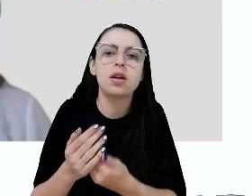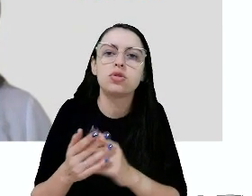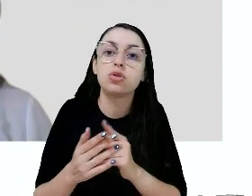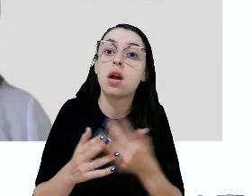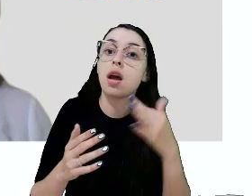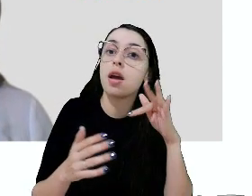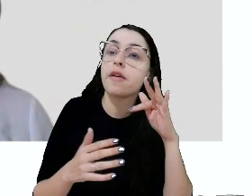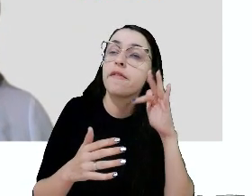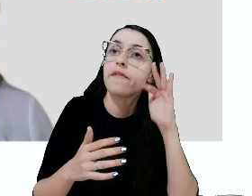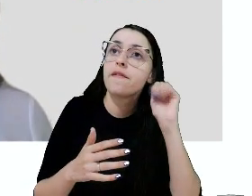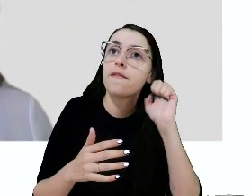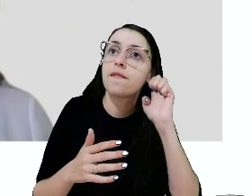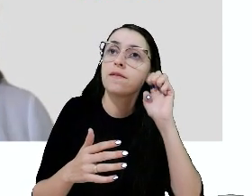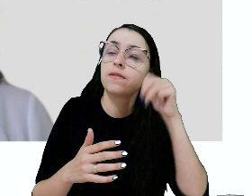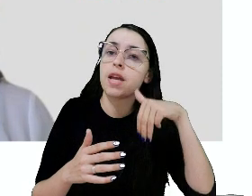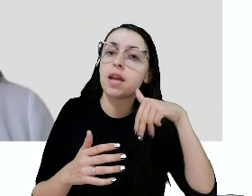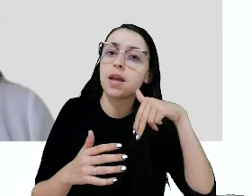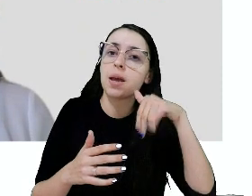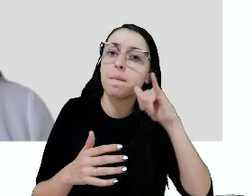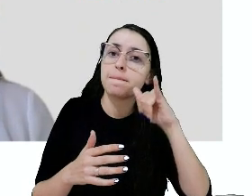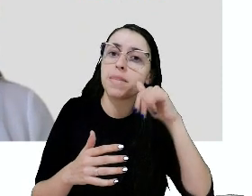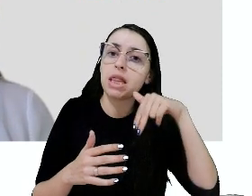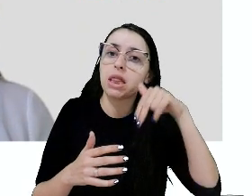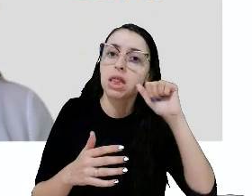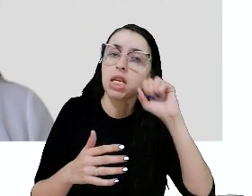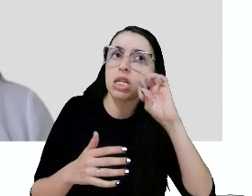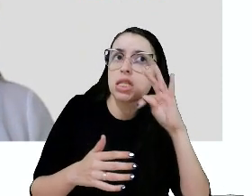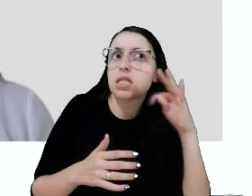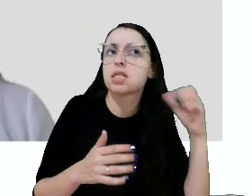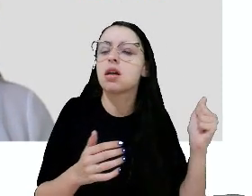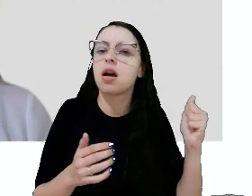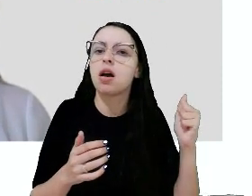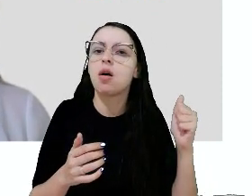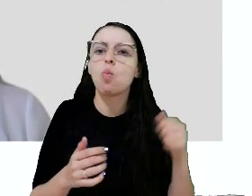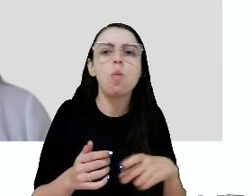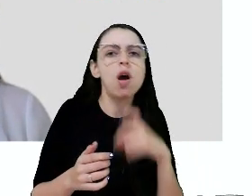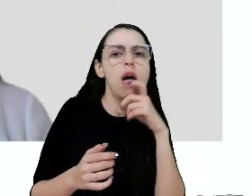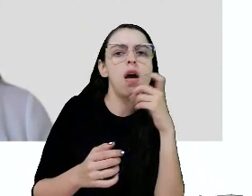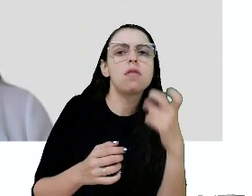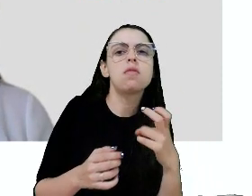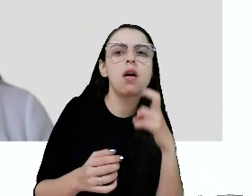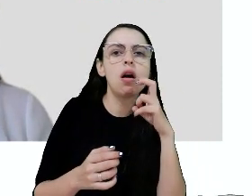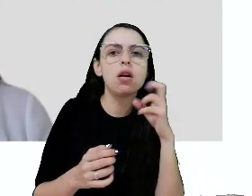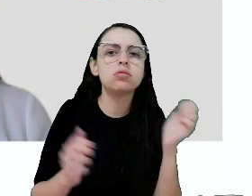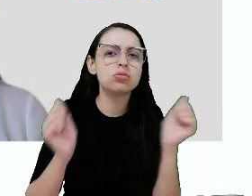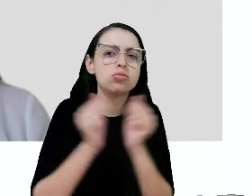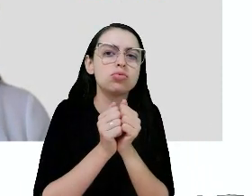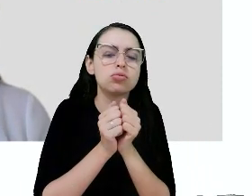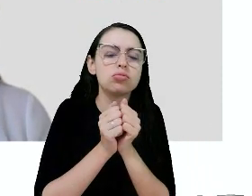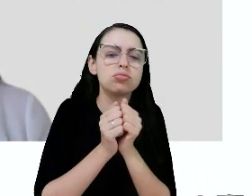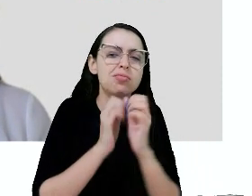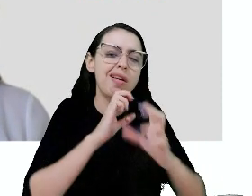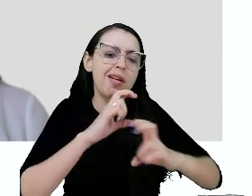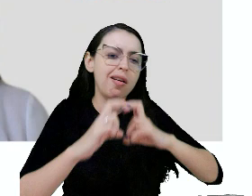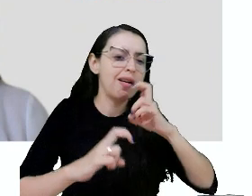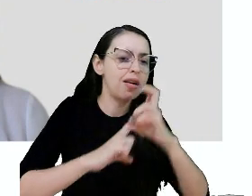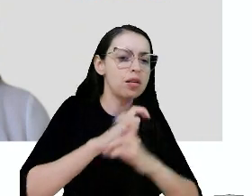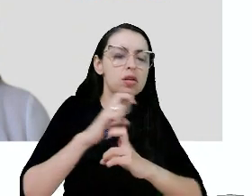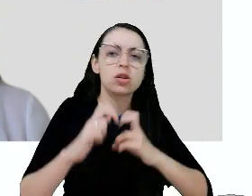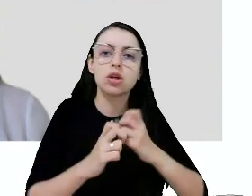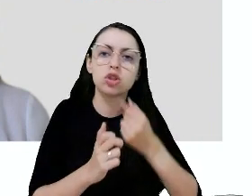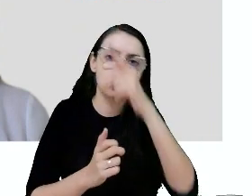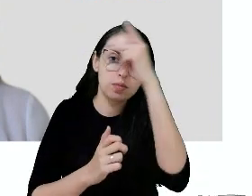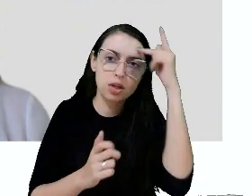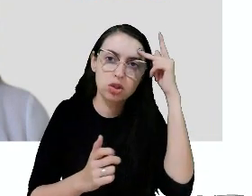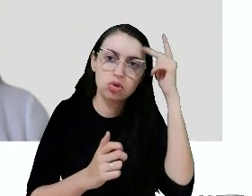de feminista desde a década dos 70, né, que ela seja uma voz entrelaçada com voz,